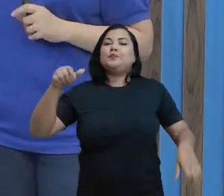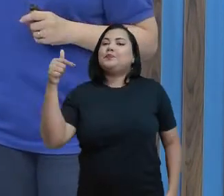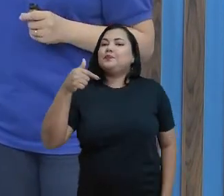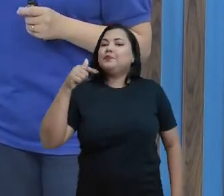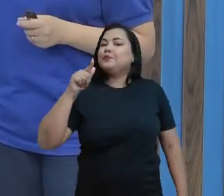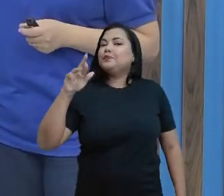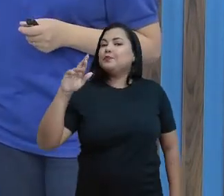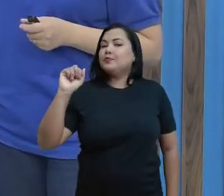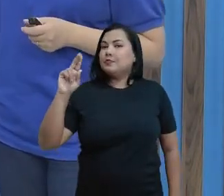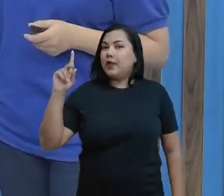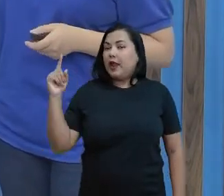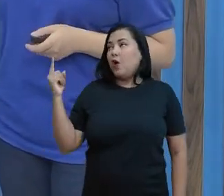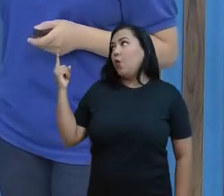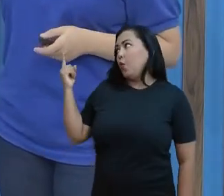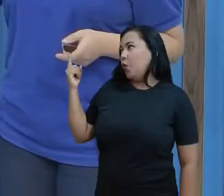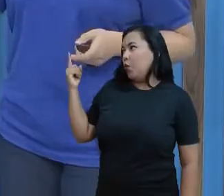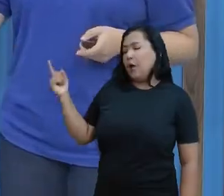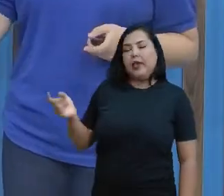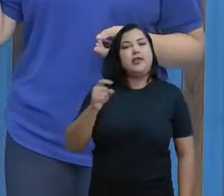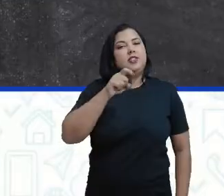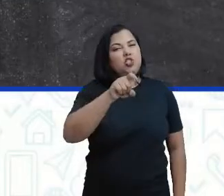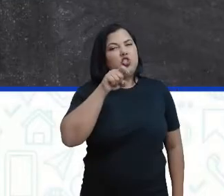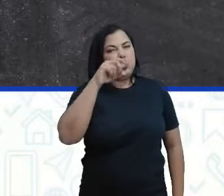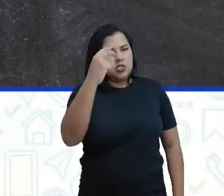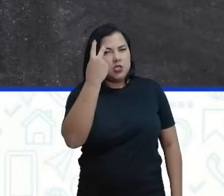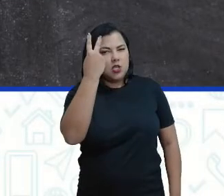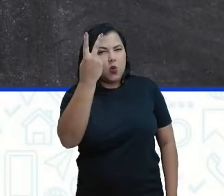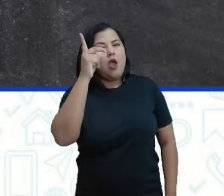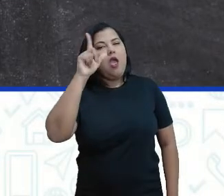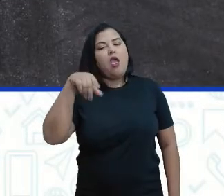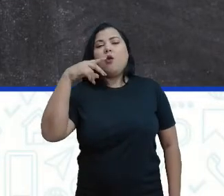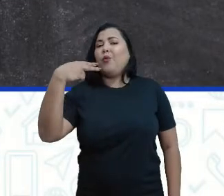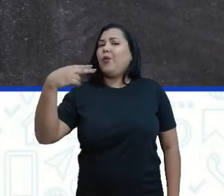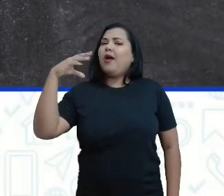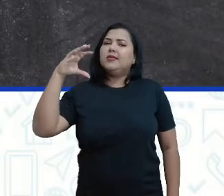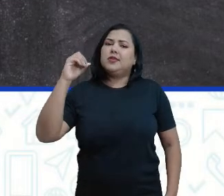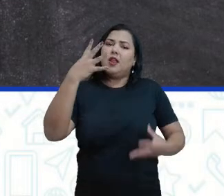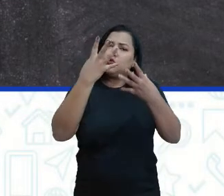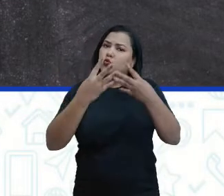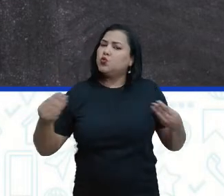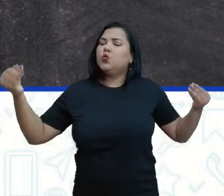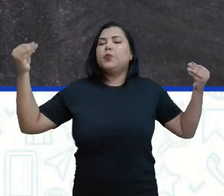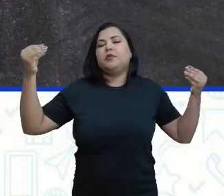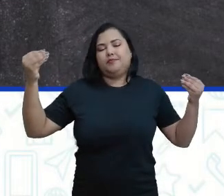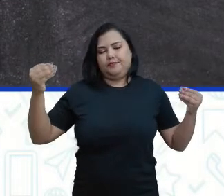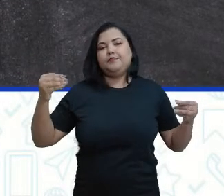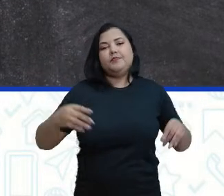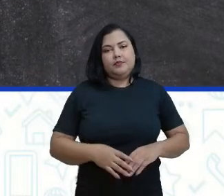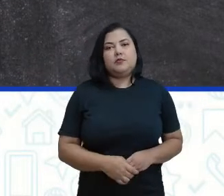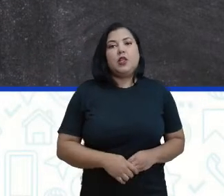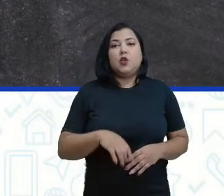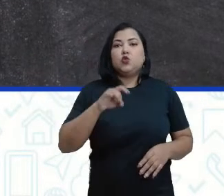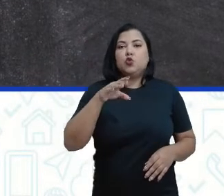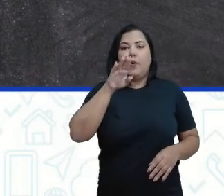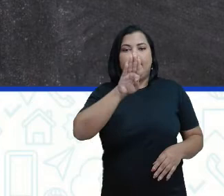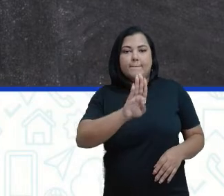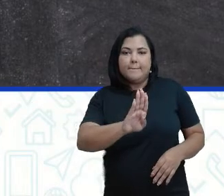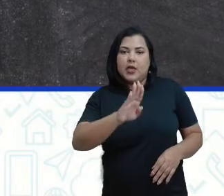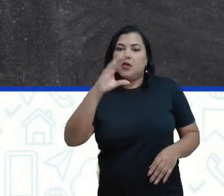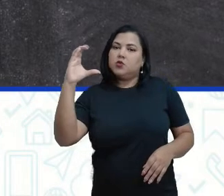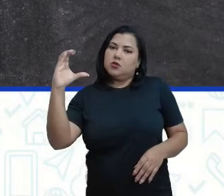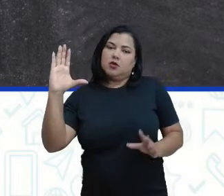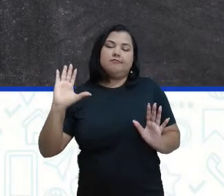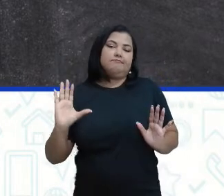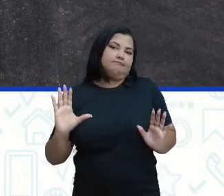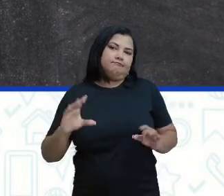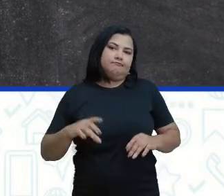Esse termo aí, ó, esse pedacinho x quadrado, ele vai virar zero e vai sumir da minha equação, restando somente a parte do b e